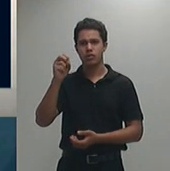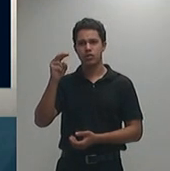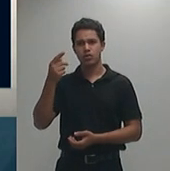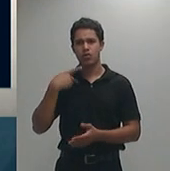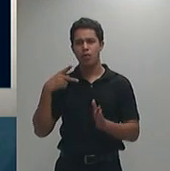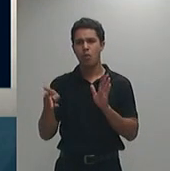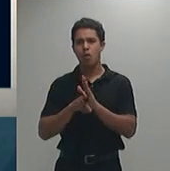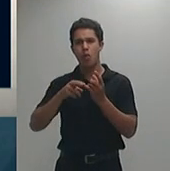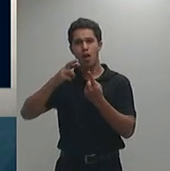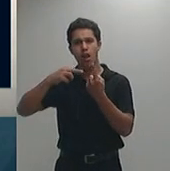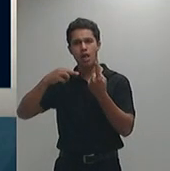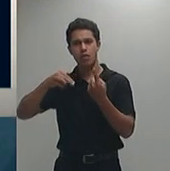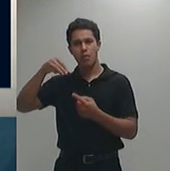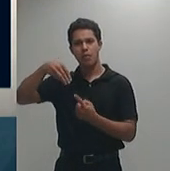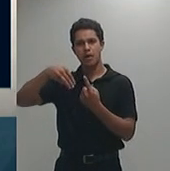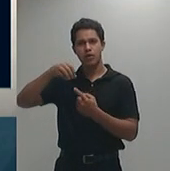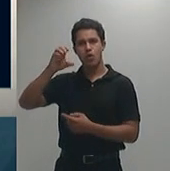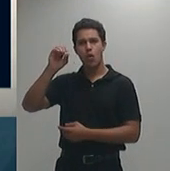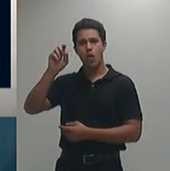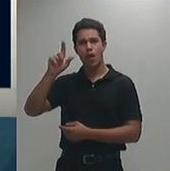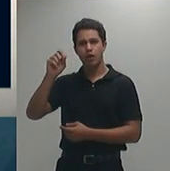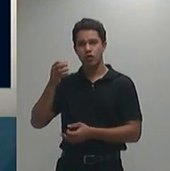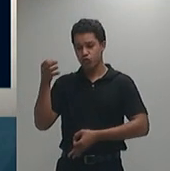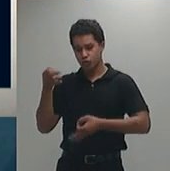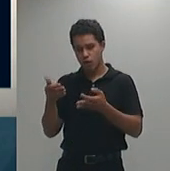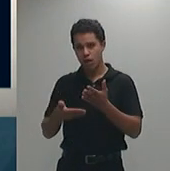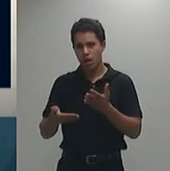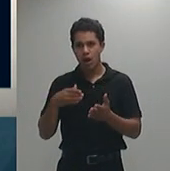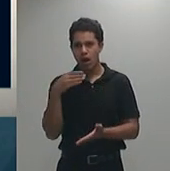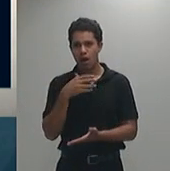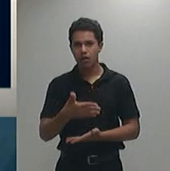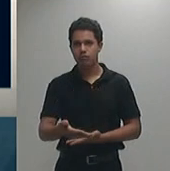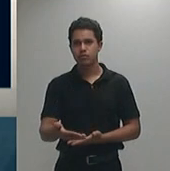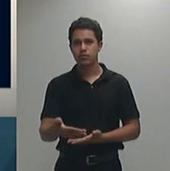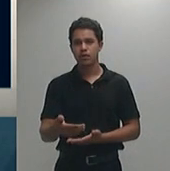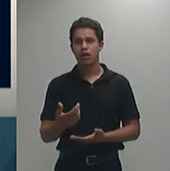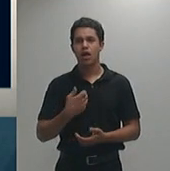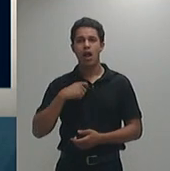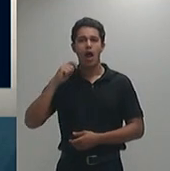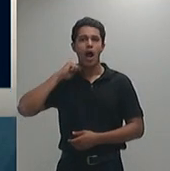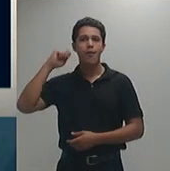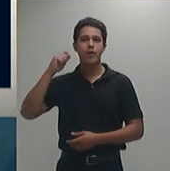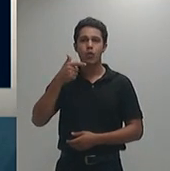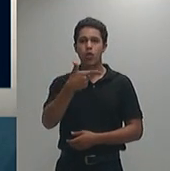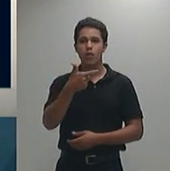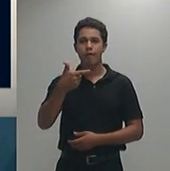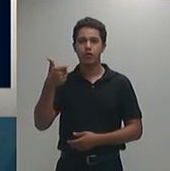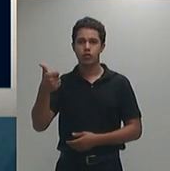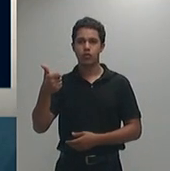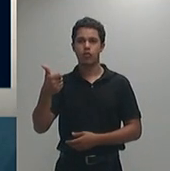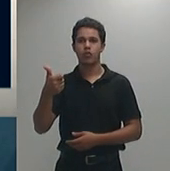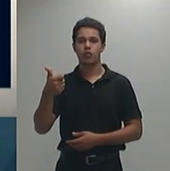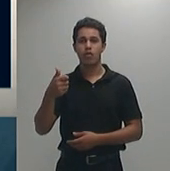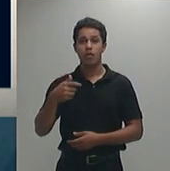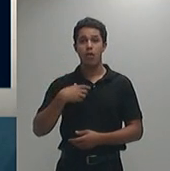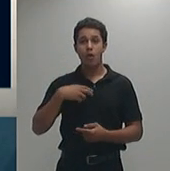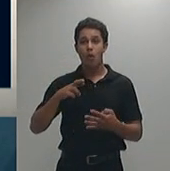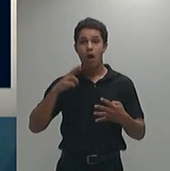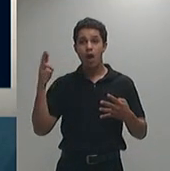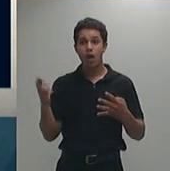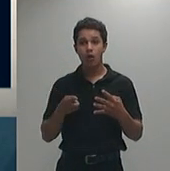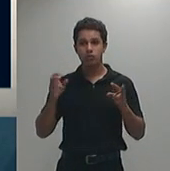Ministro Villas Bôas Cueva jogada aguá recentemente em Abrir de 2021 o recurso especial